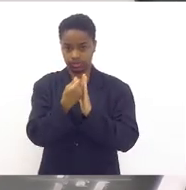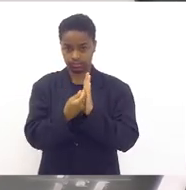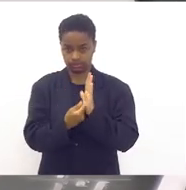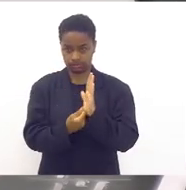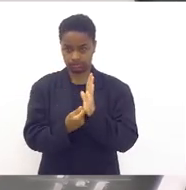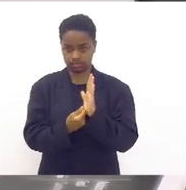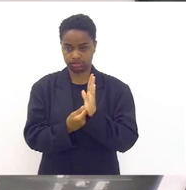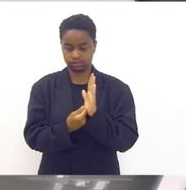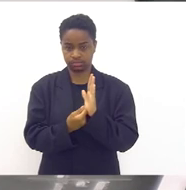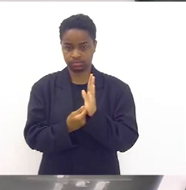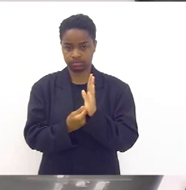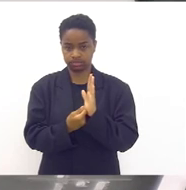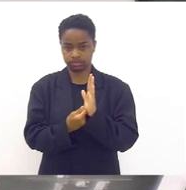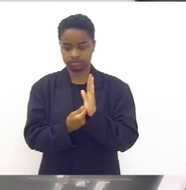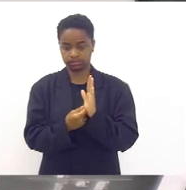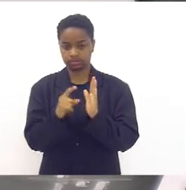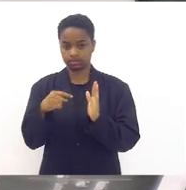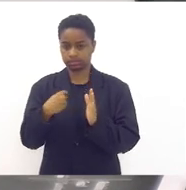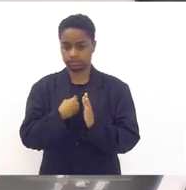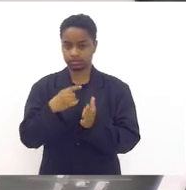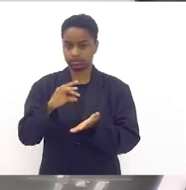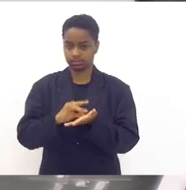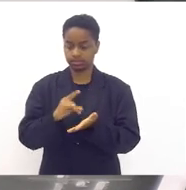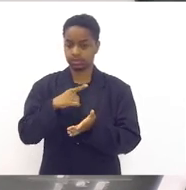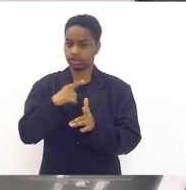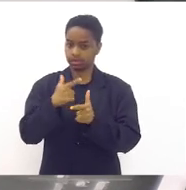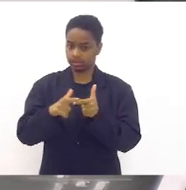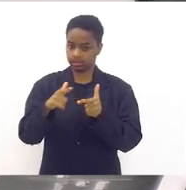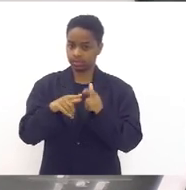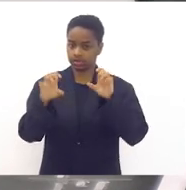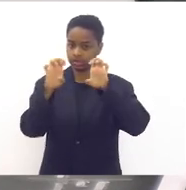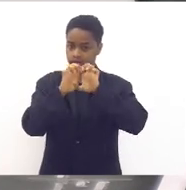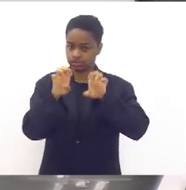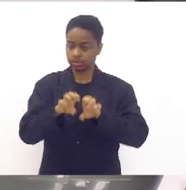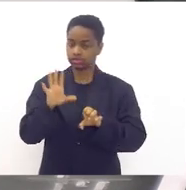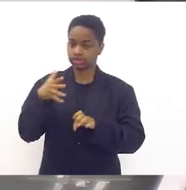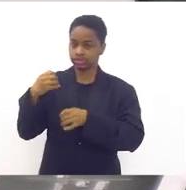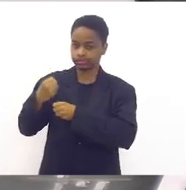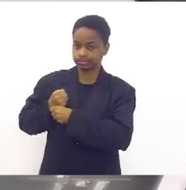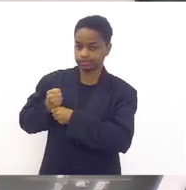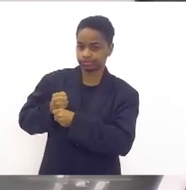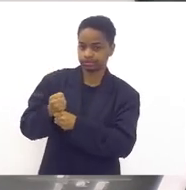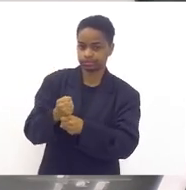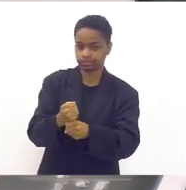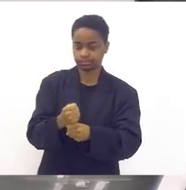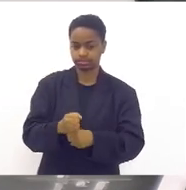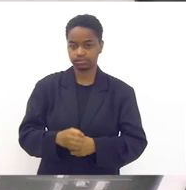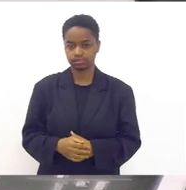A gente tem efetivamente um problema estrutural que vem de muito tempo,